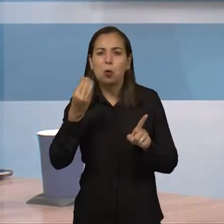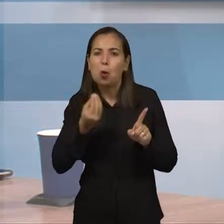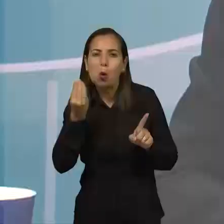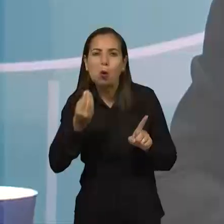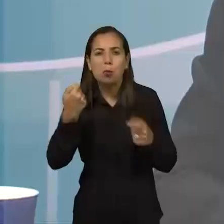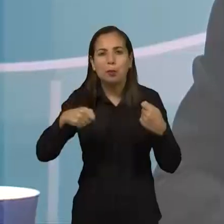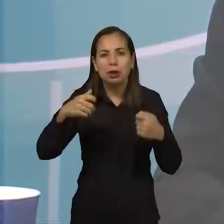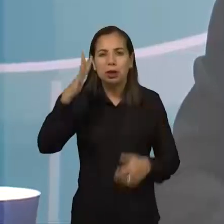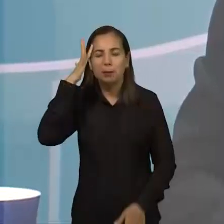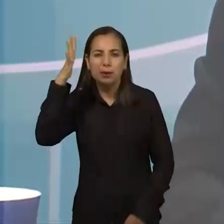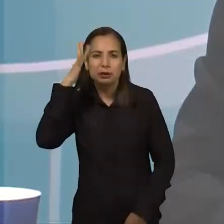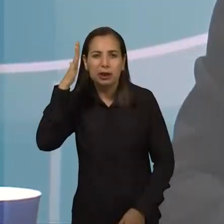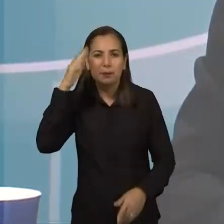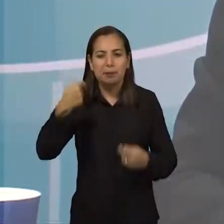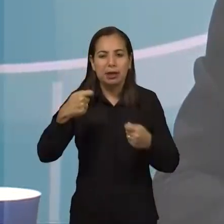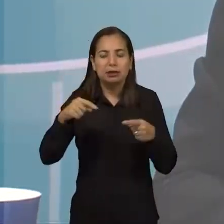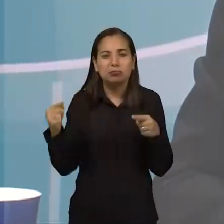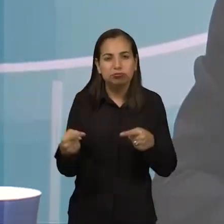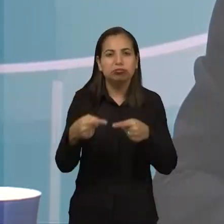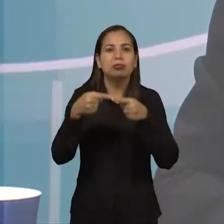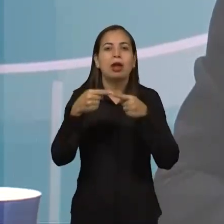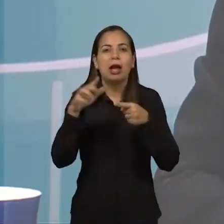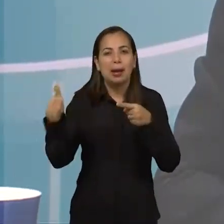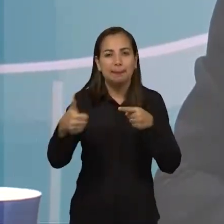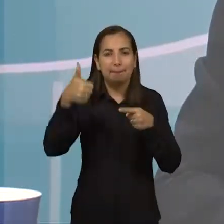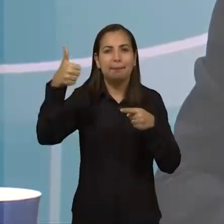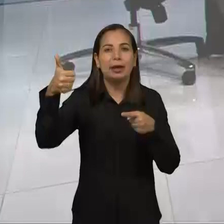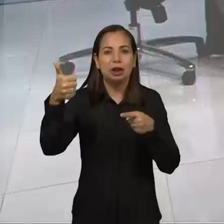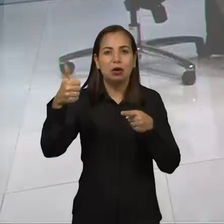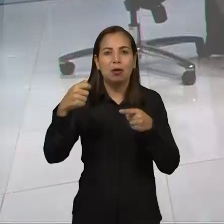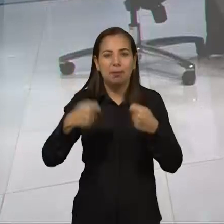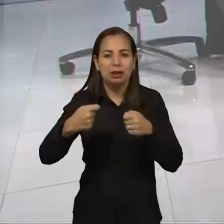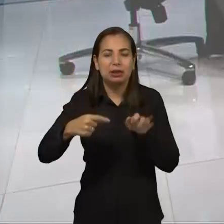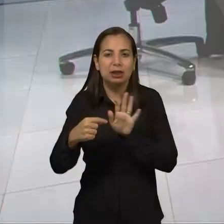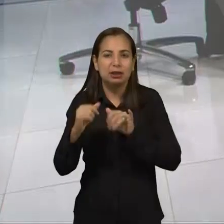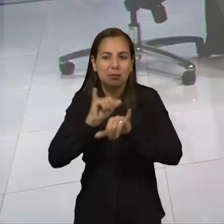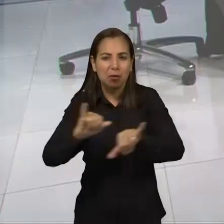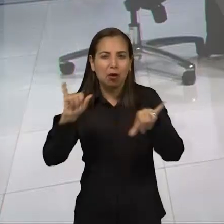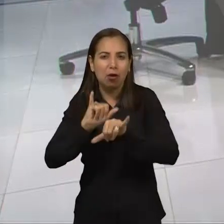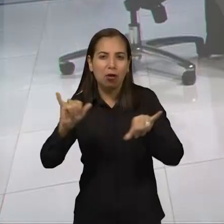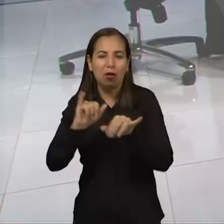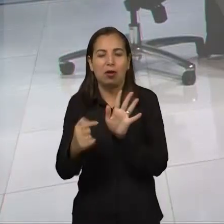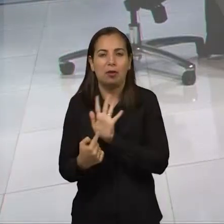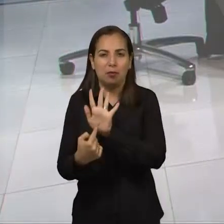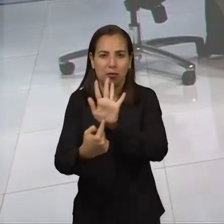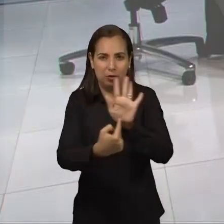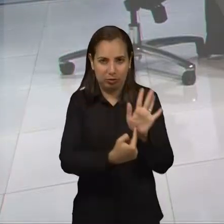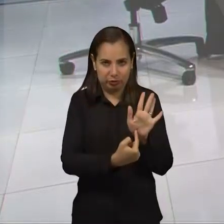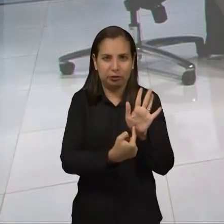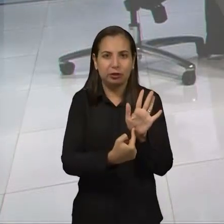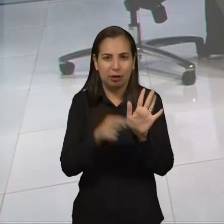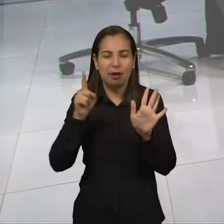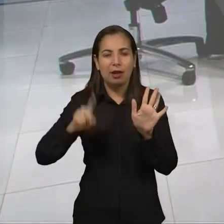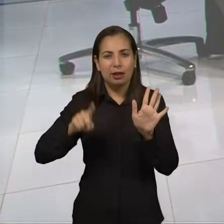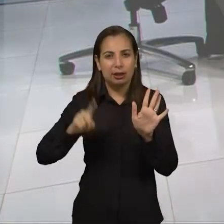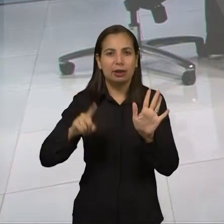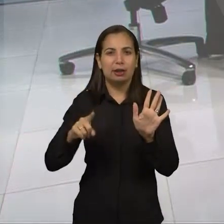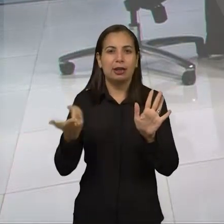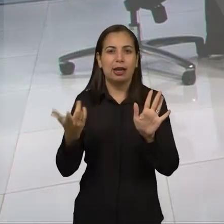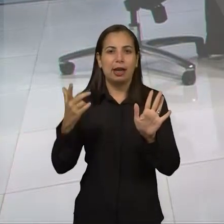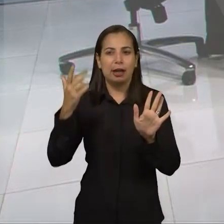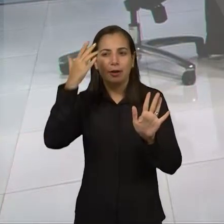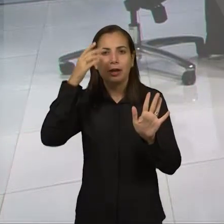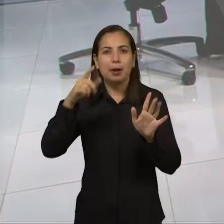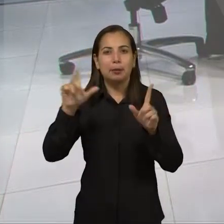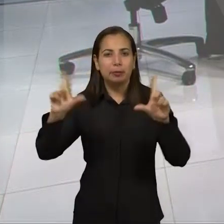tem proximidade com o pensamento daquele veículo, que não por acaso coincide com muitos os veículos da chamada mídia grande, e,